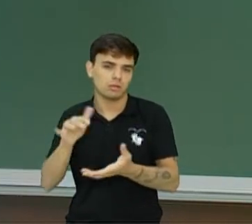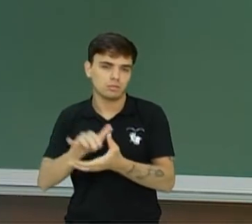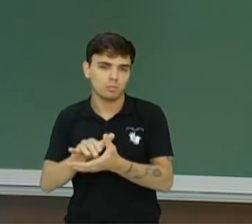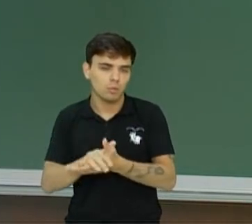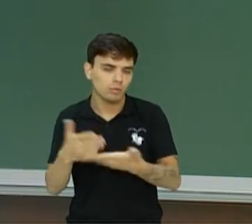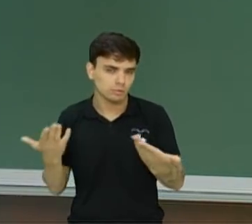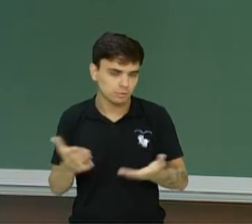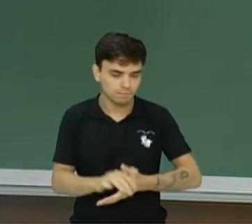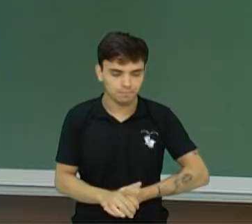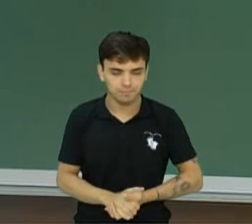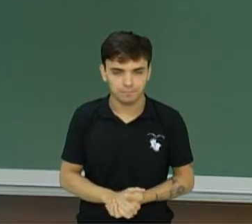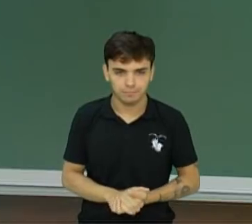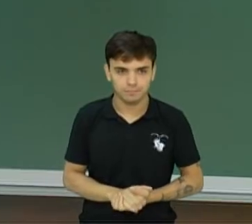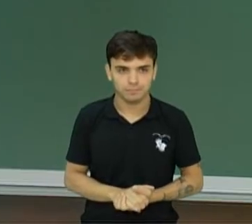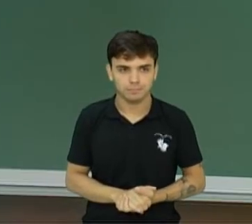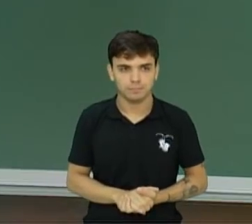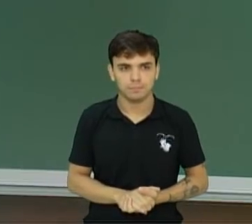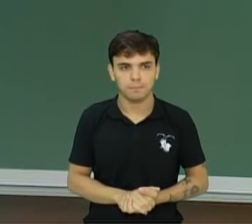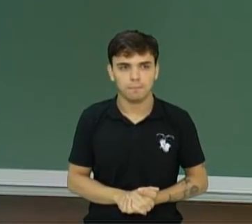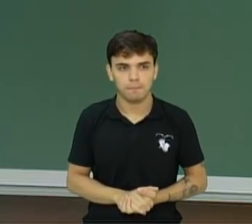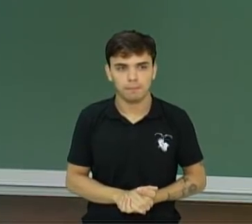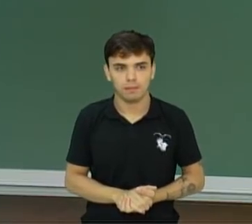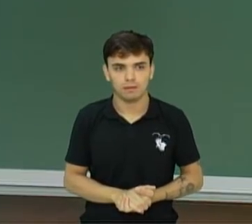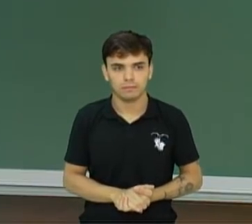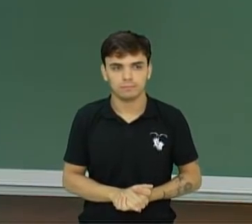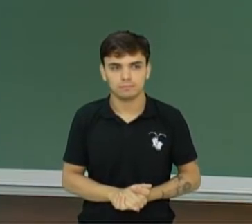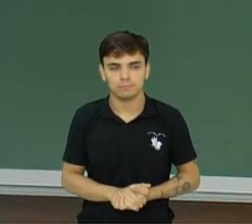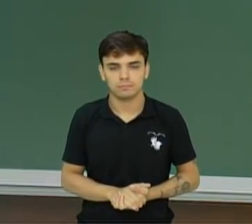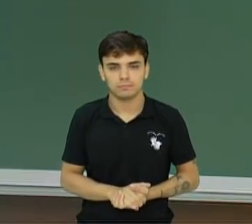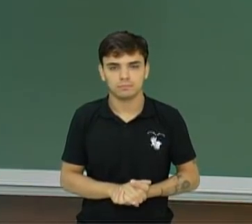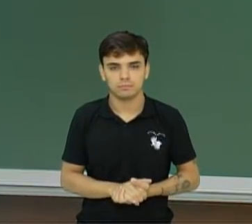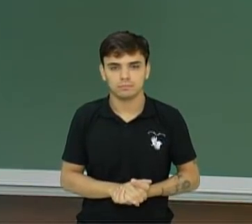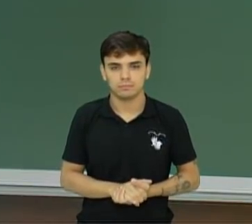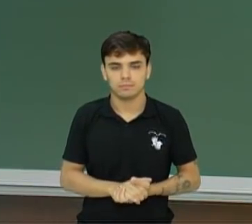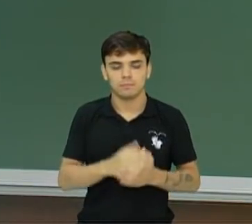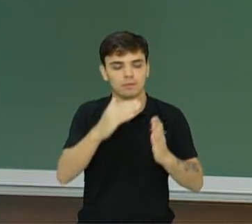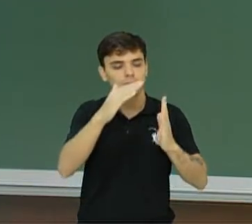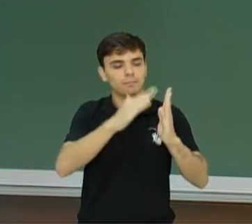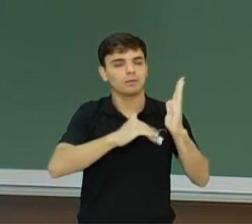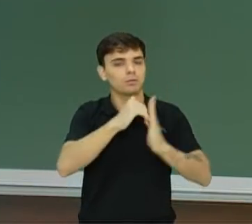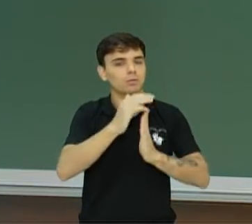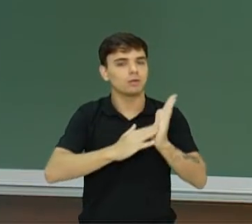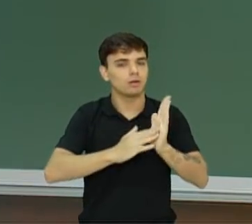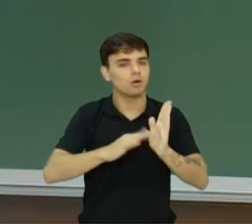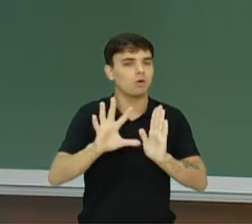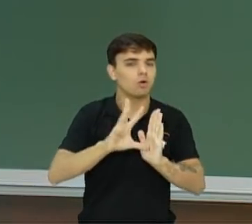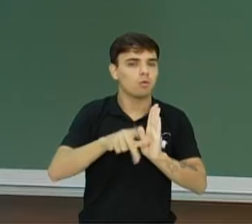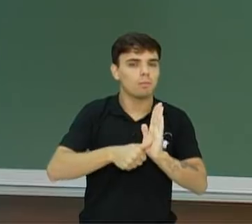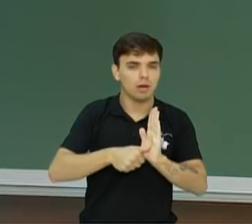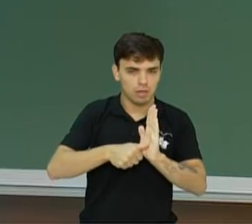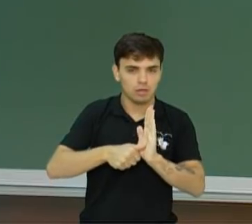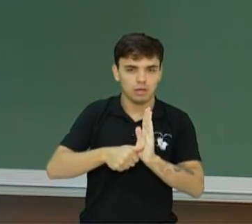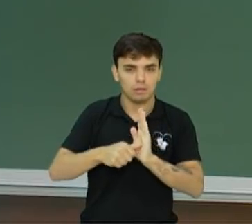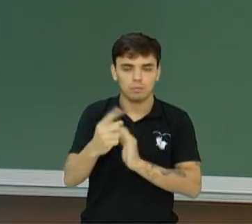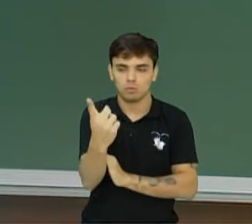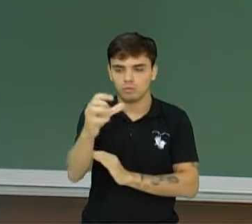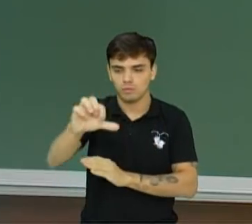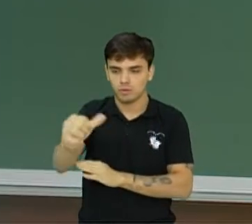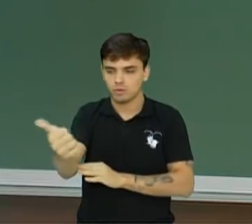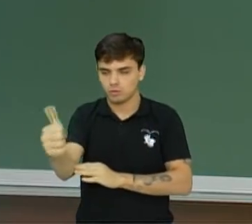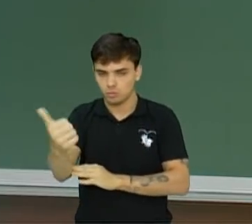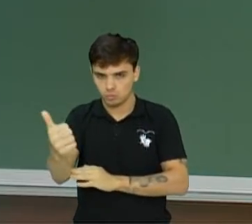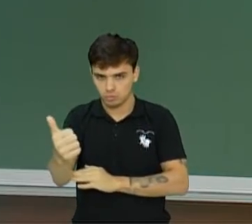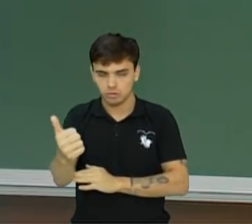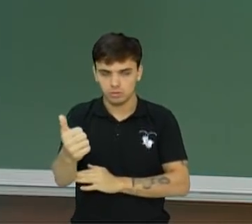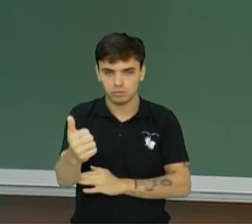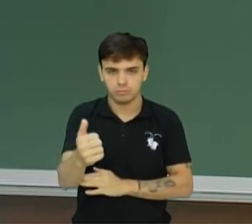né? A pintura foi roubada do Louvre em 1911. Então em 1911, um fã roubou